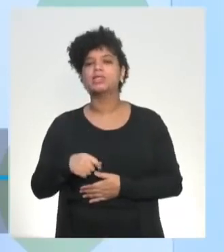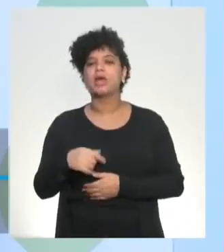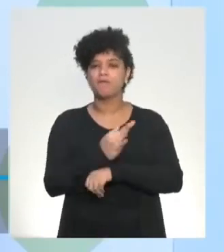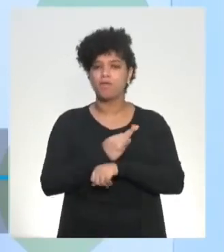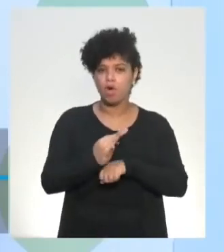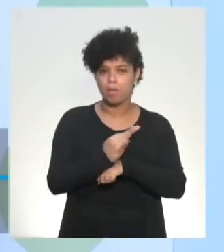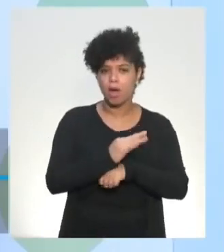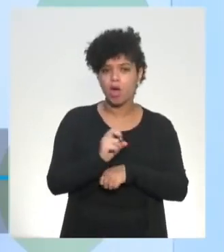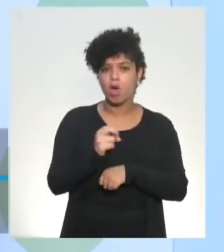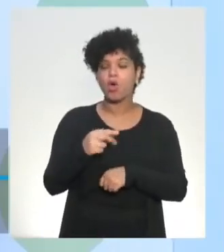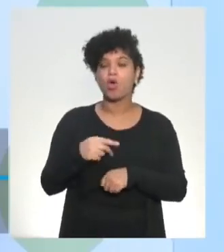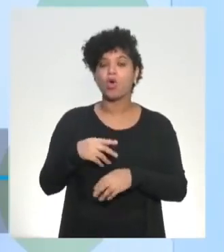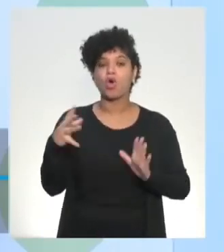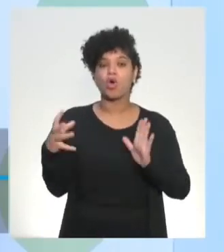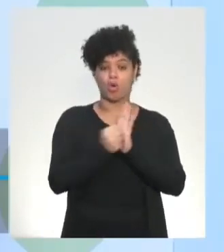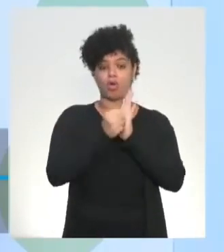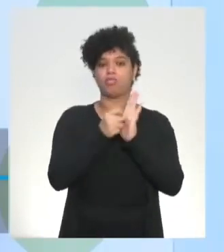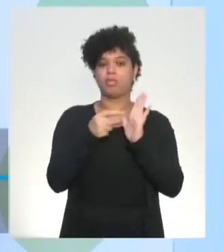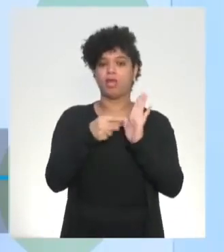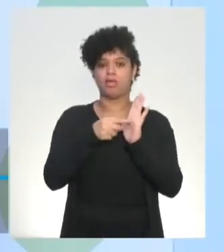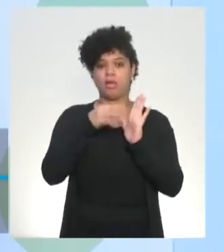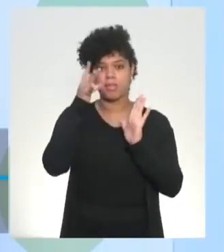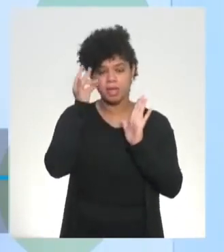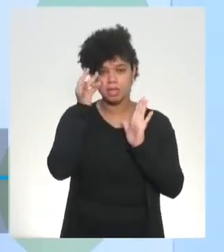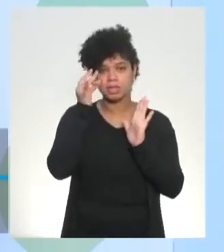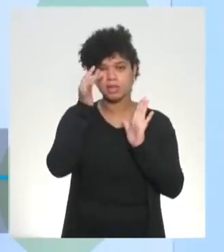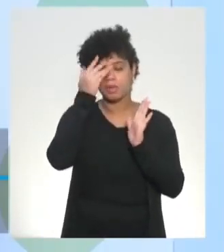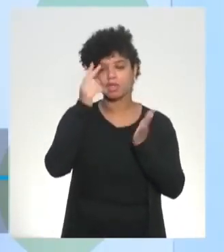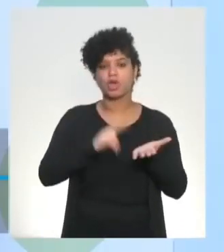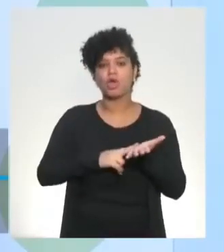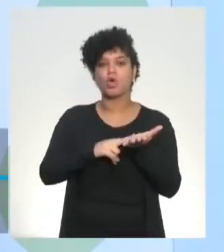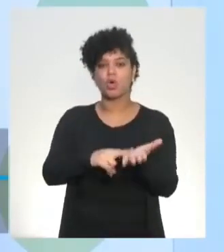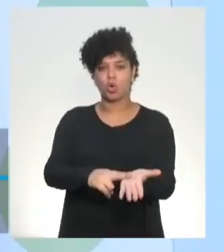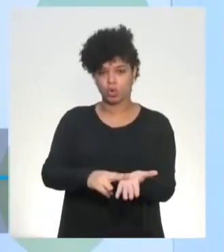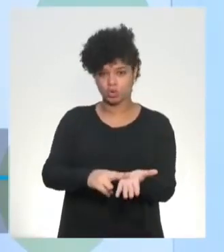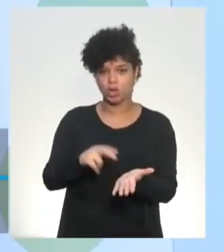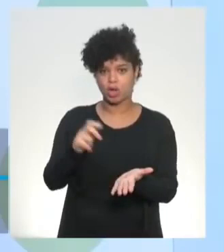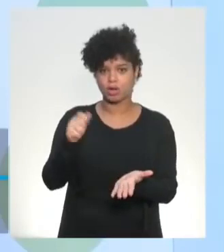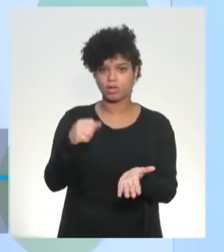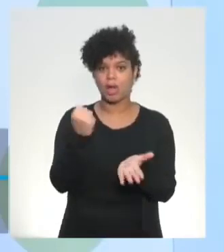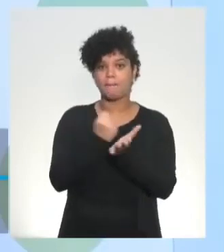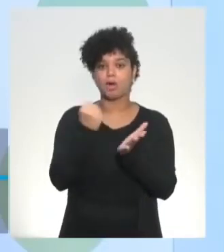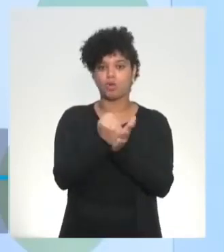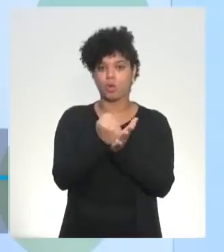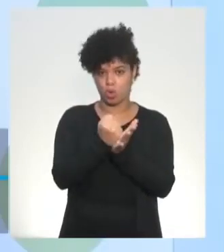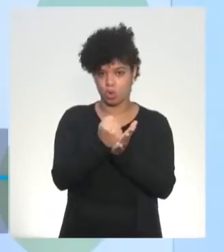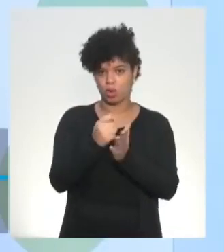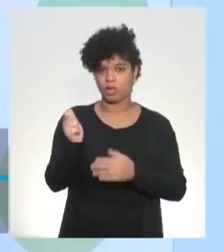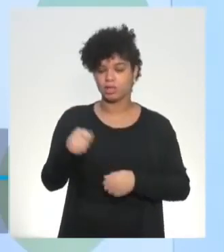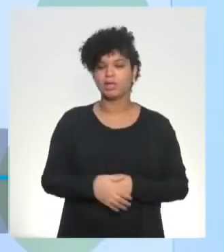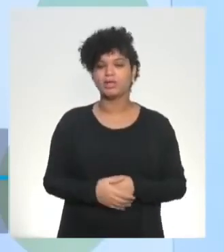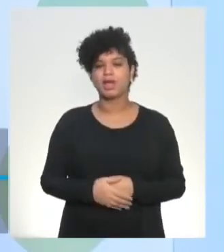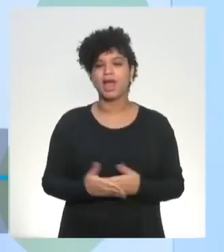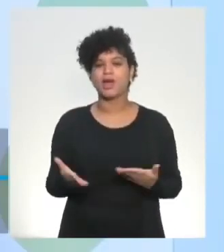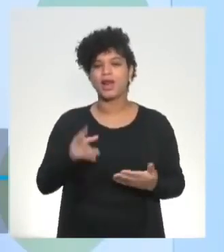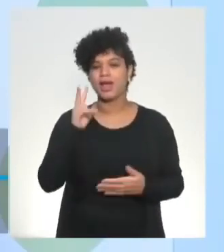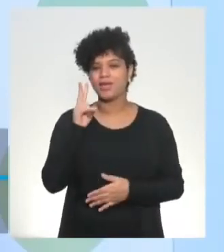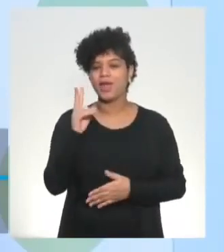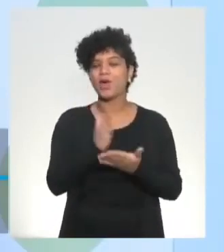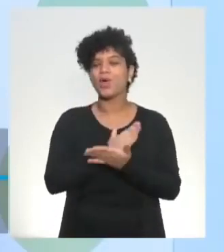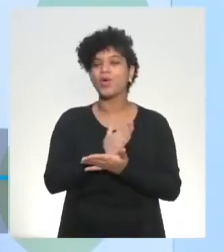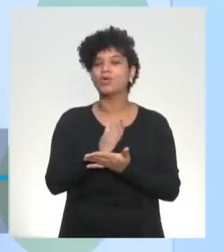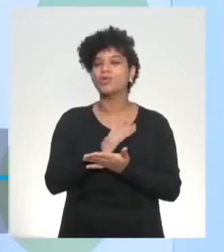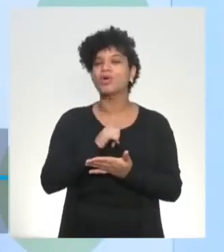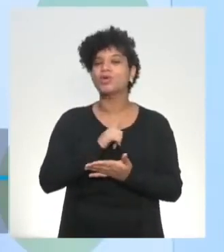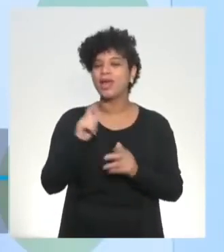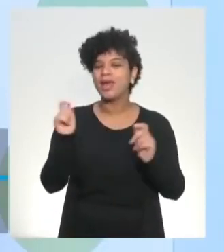quando quer fazer algum registro presencial, então a pessoa entrega a carta, pede para protocolar, alguma coisa do tipo. Então vamos ver casos em que a